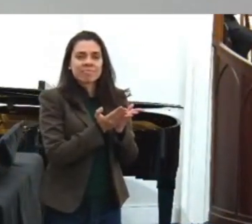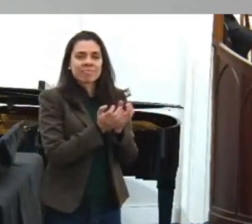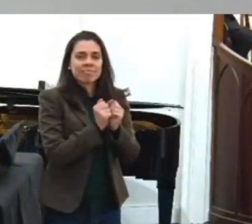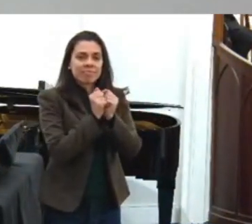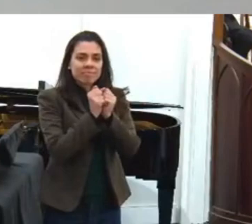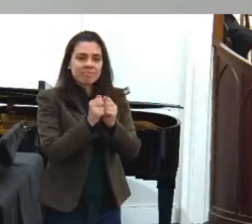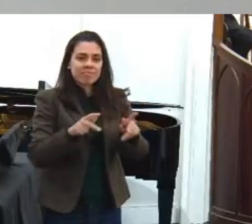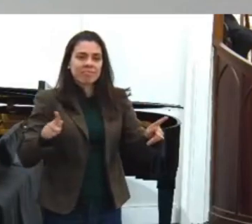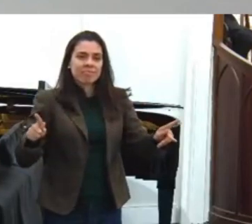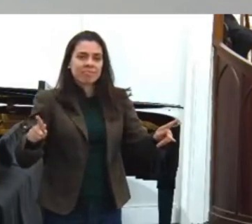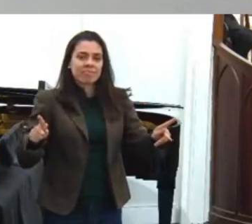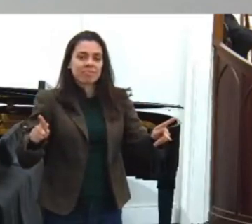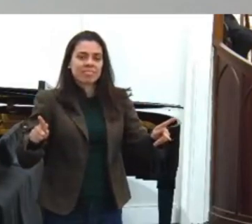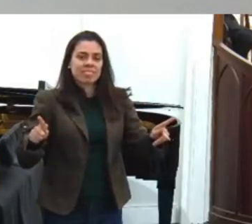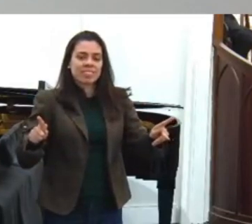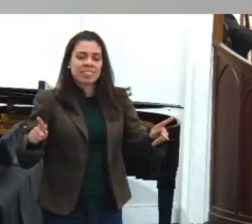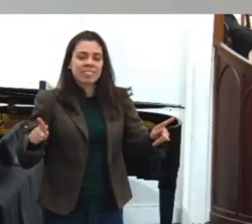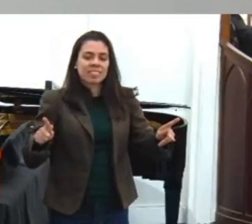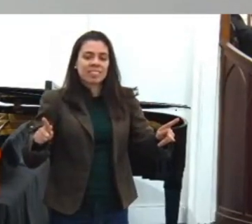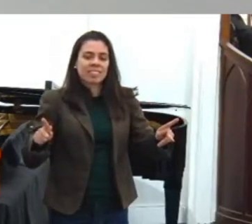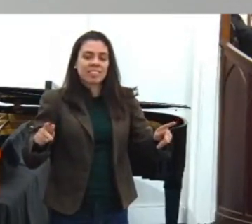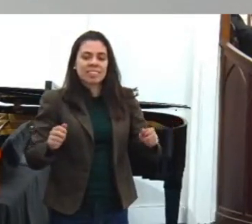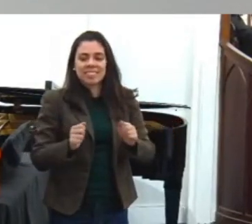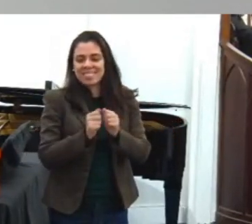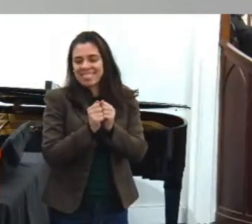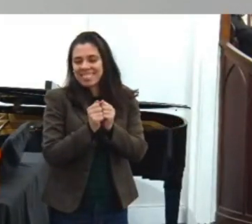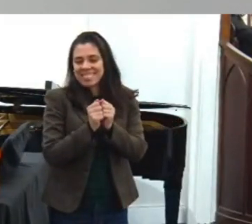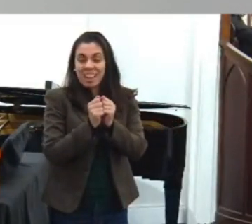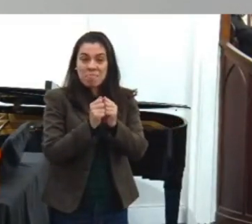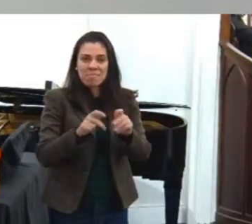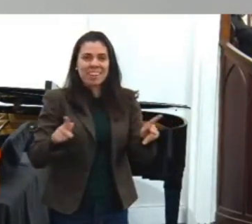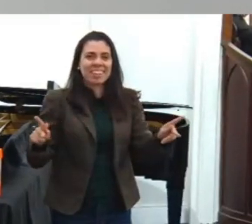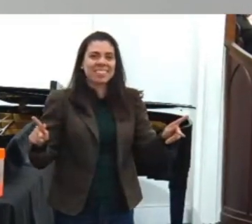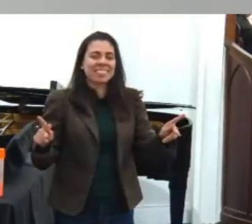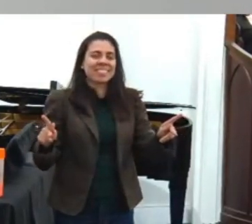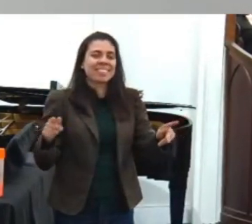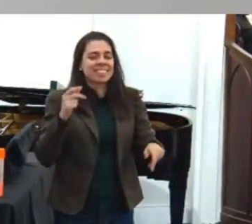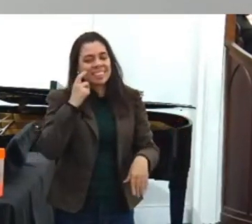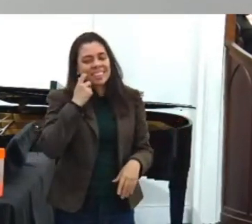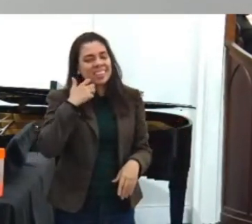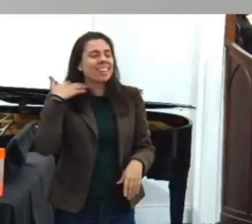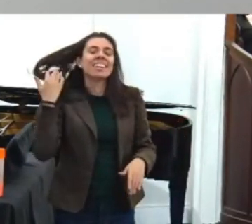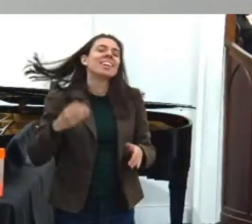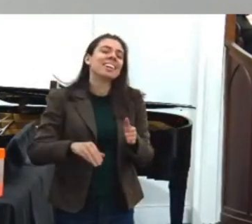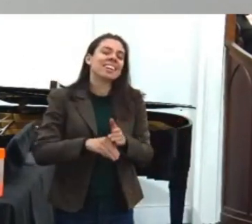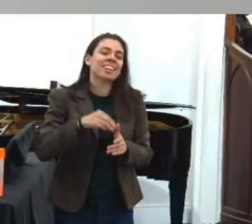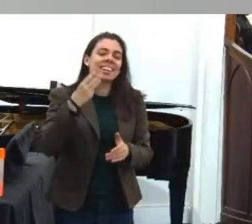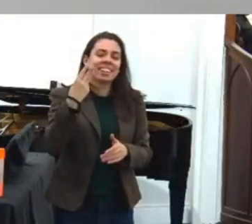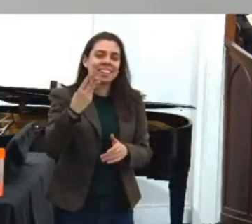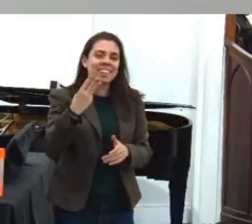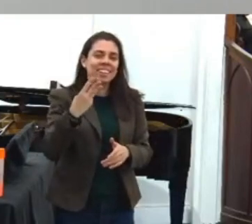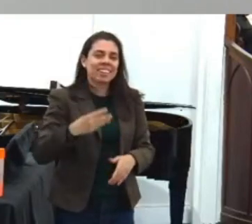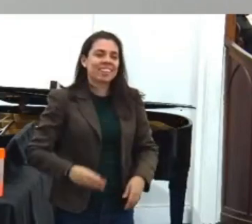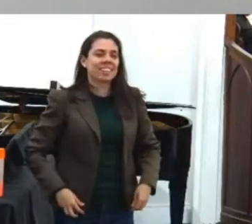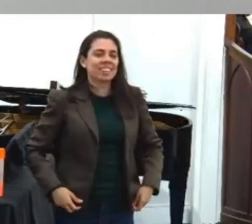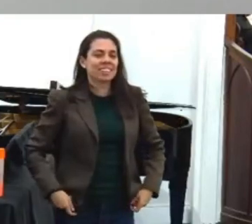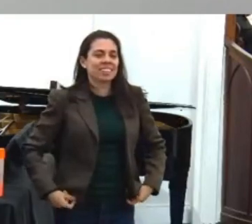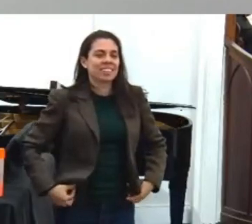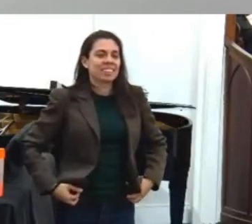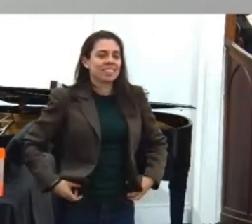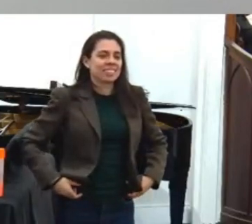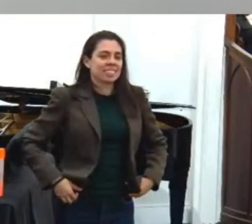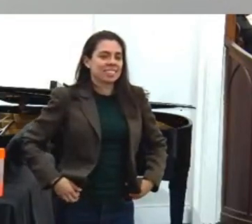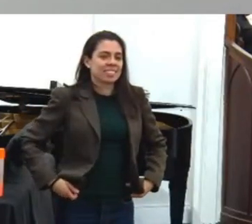do Apocalipse, último livro da Bíblia, livro do Apocalipse, capítulo 3.